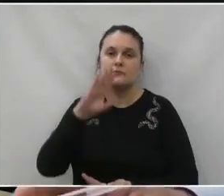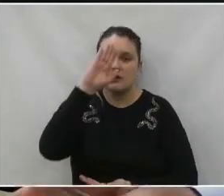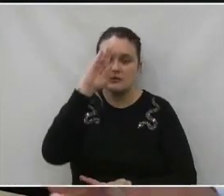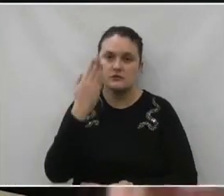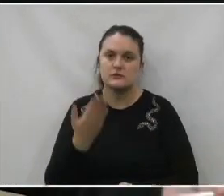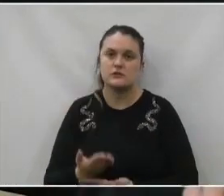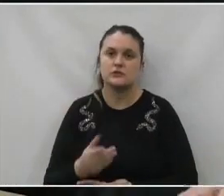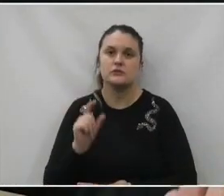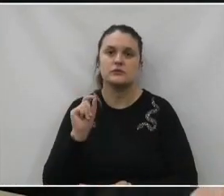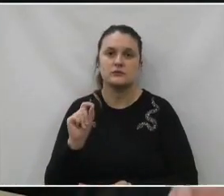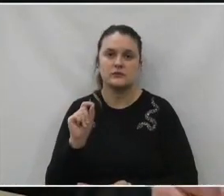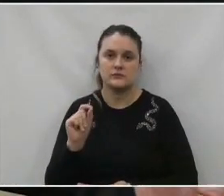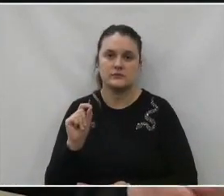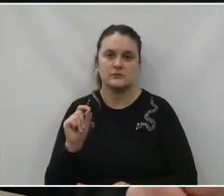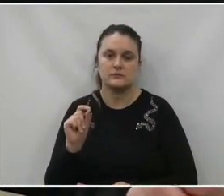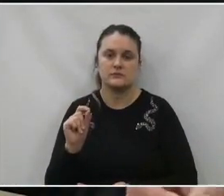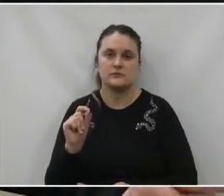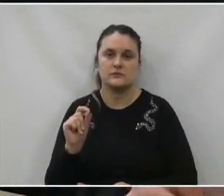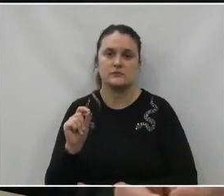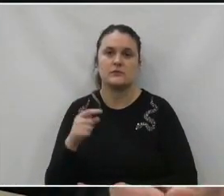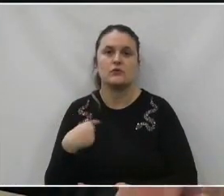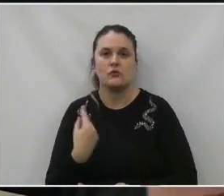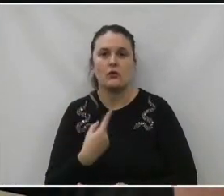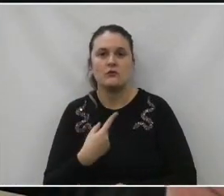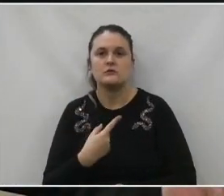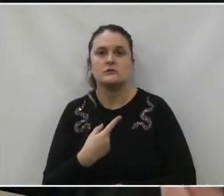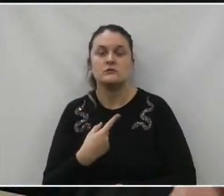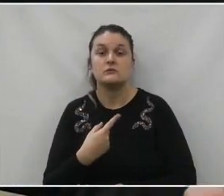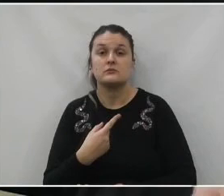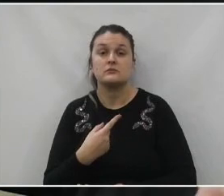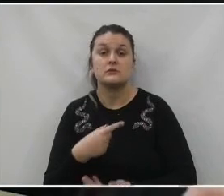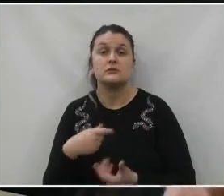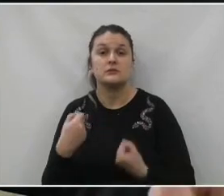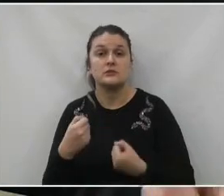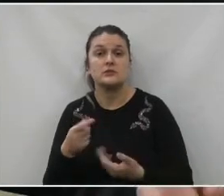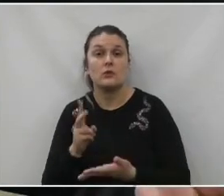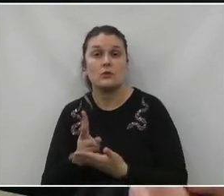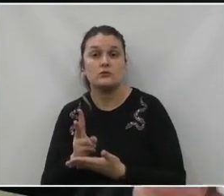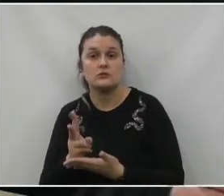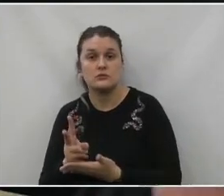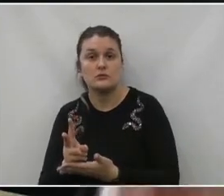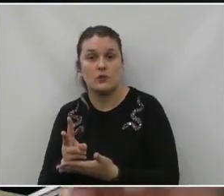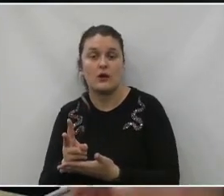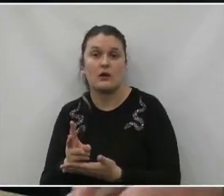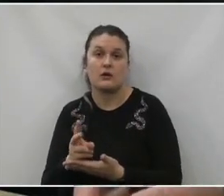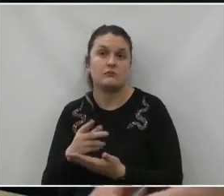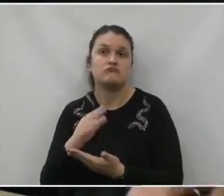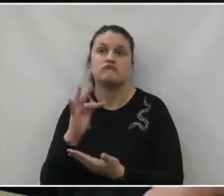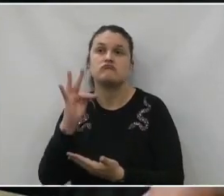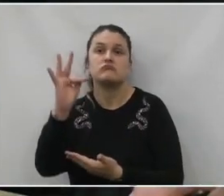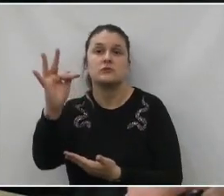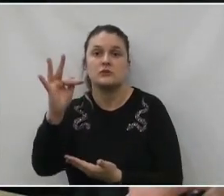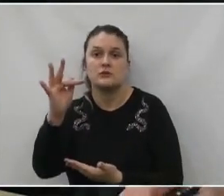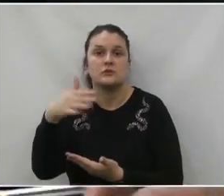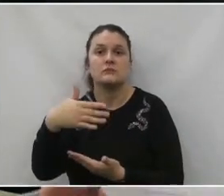acredito que a gente deva de continuar aí por esses